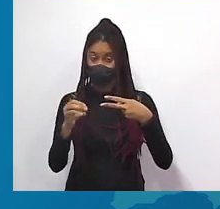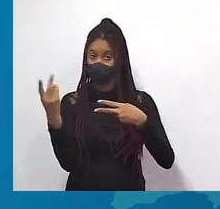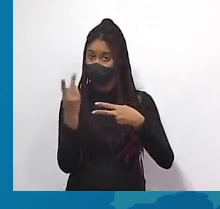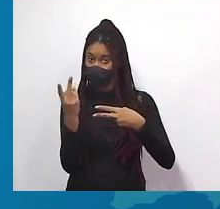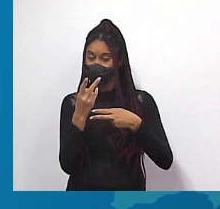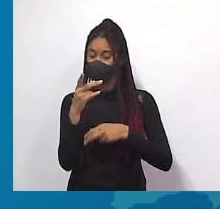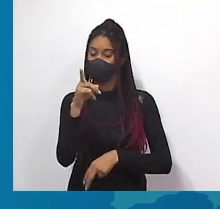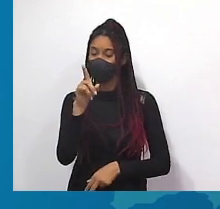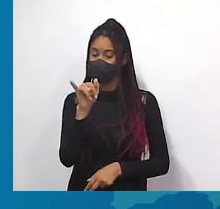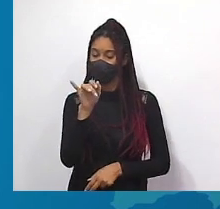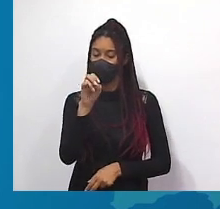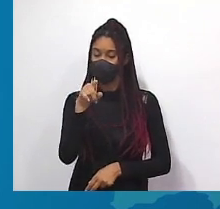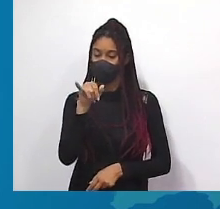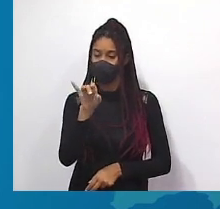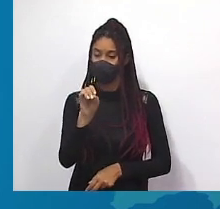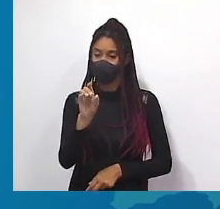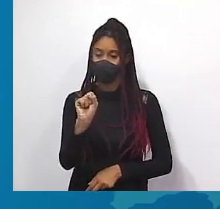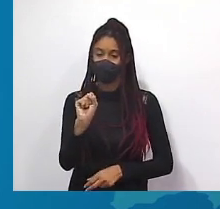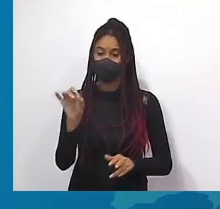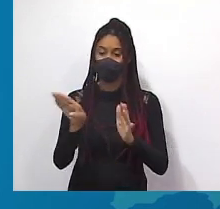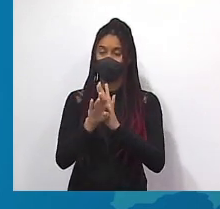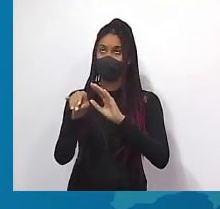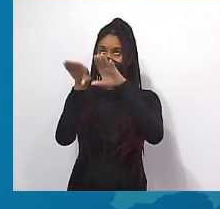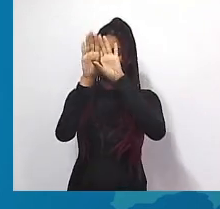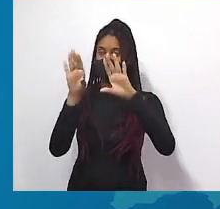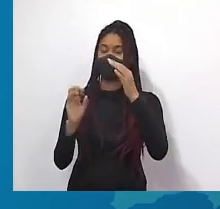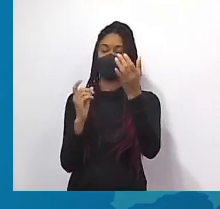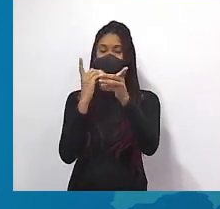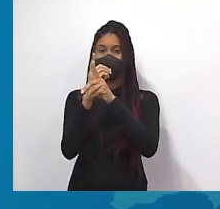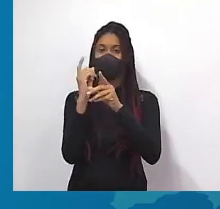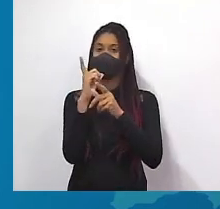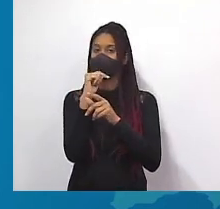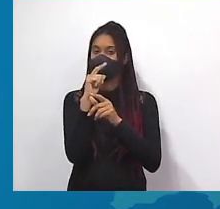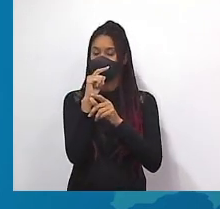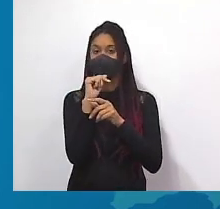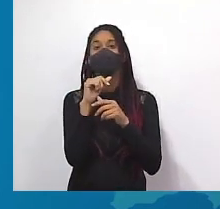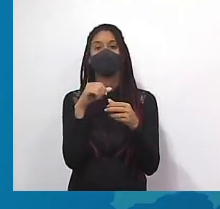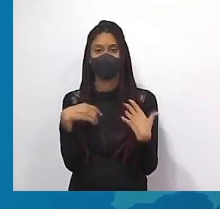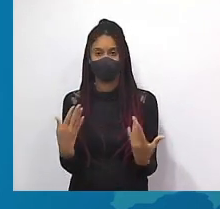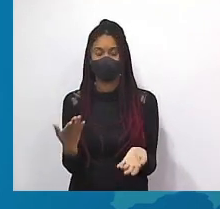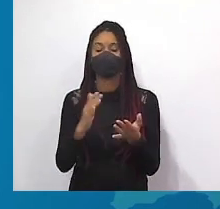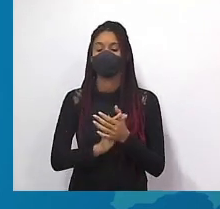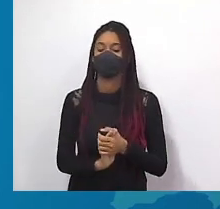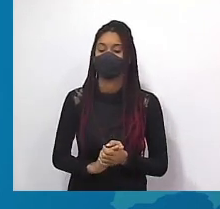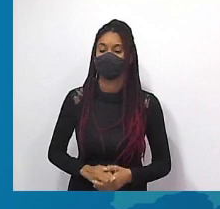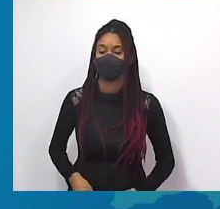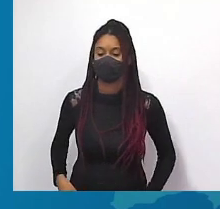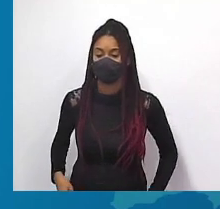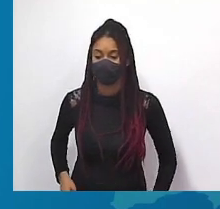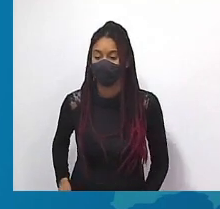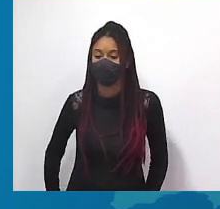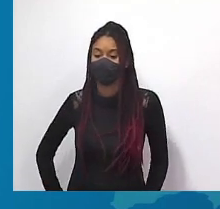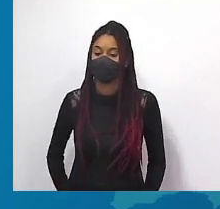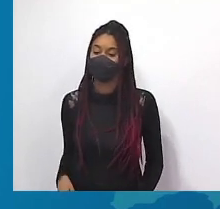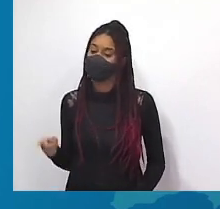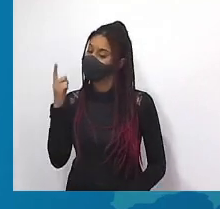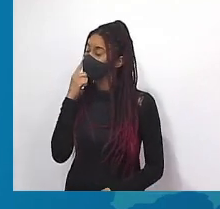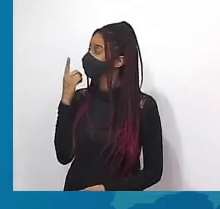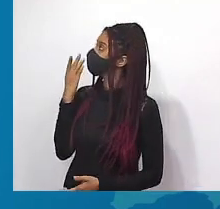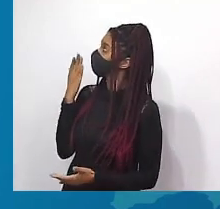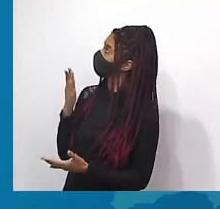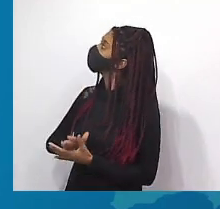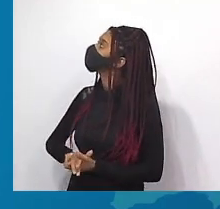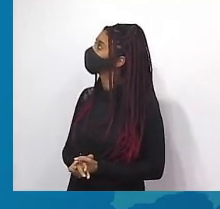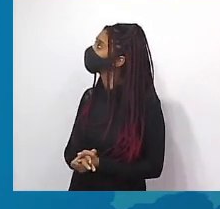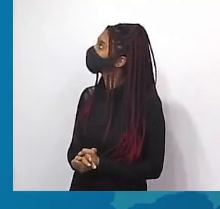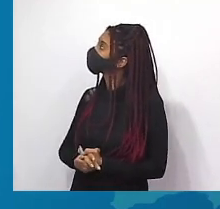cima nas nuvens vão encontrar a água, né, o H2O, o solvente universal. A partir do momento que esses dois